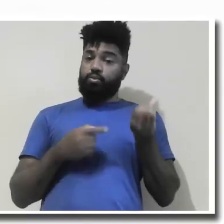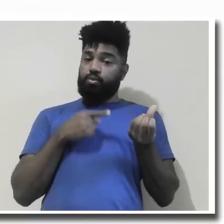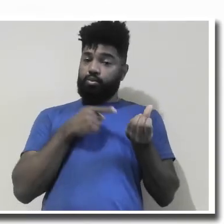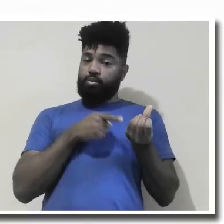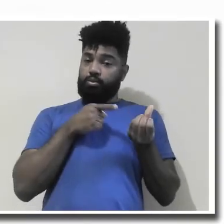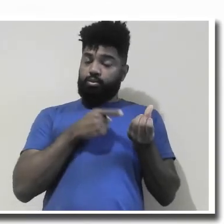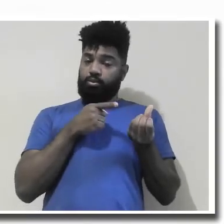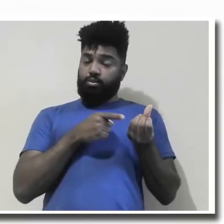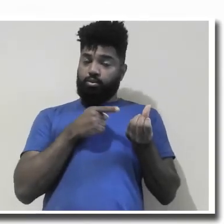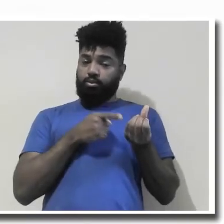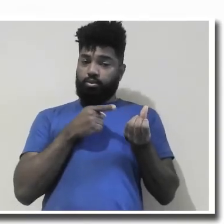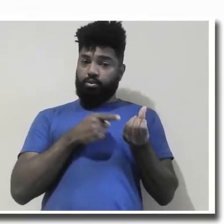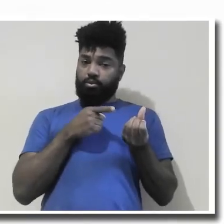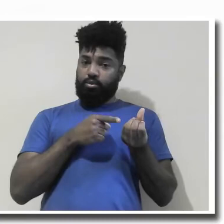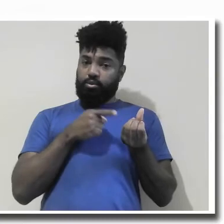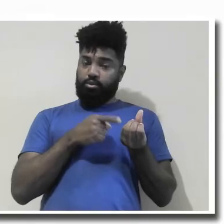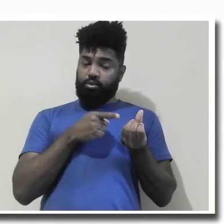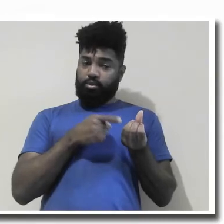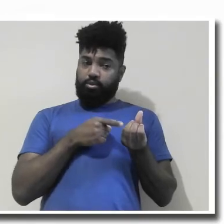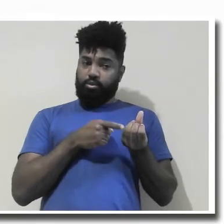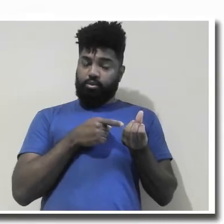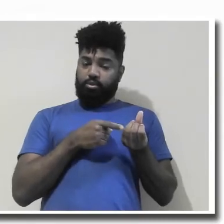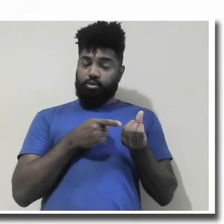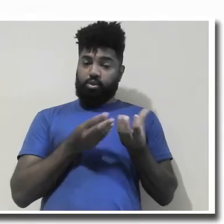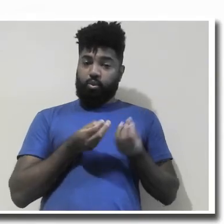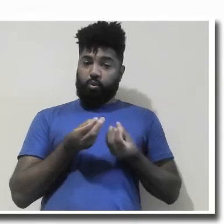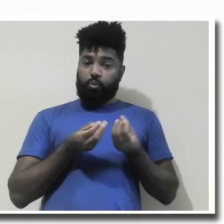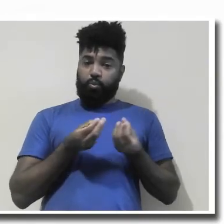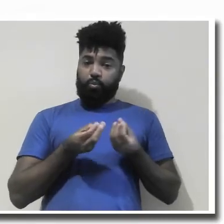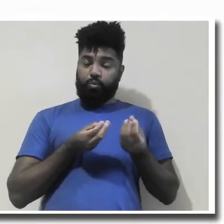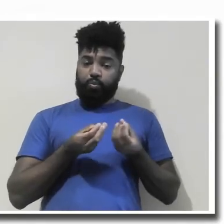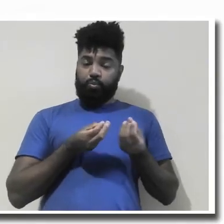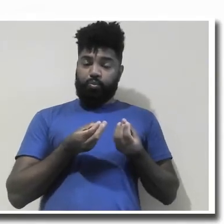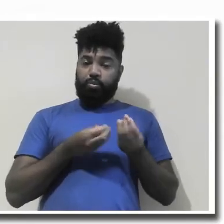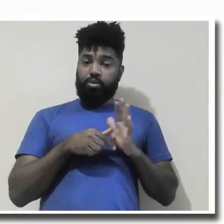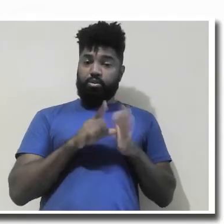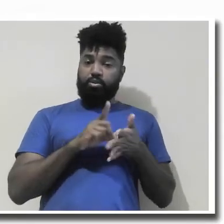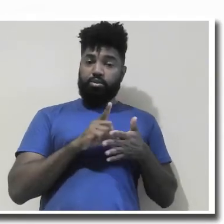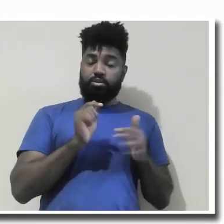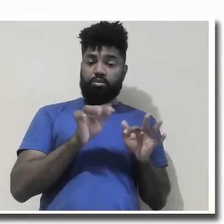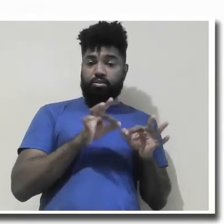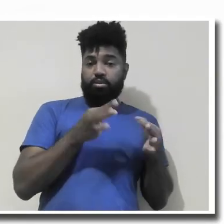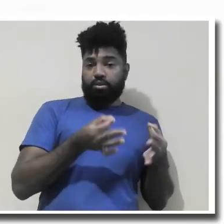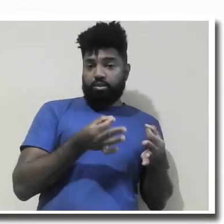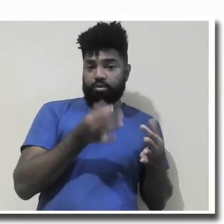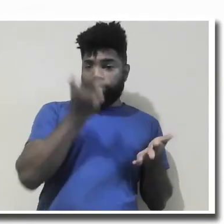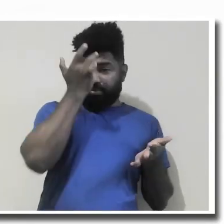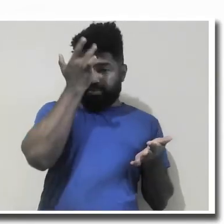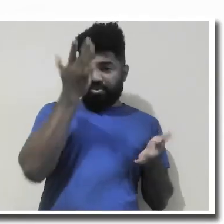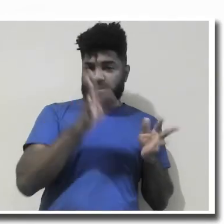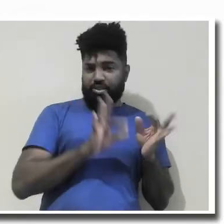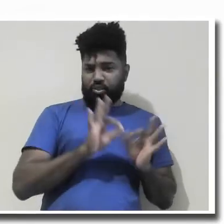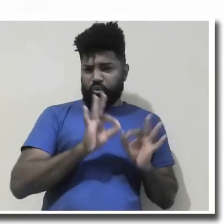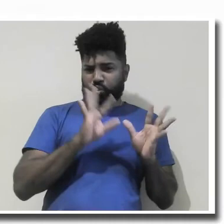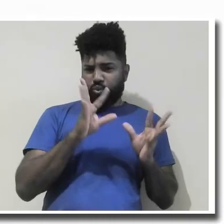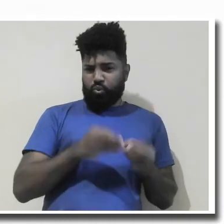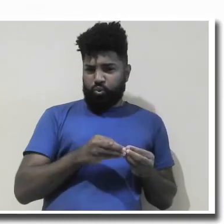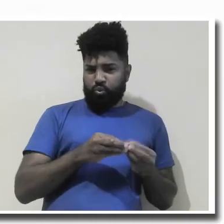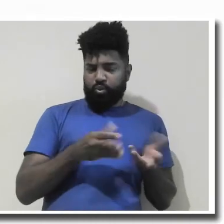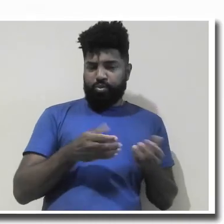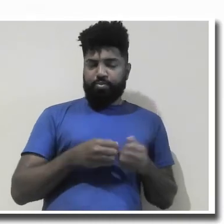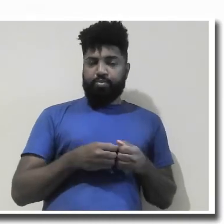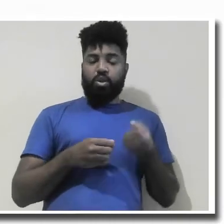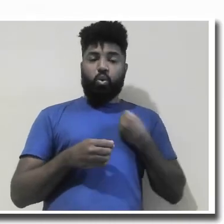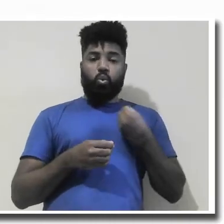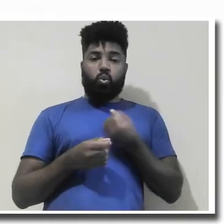caso, a primeira forma foi mais simples de ser resolvida, pois os valores